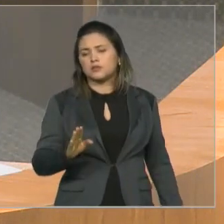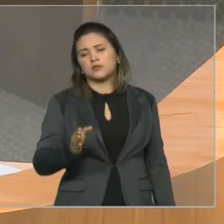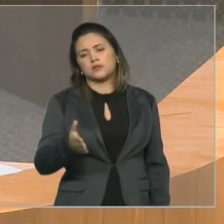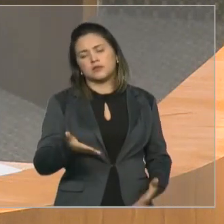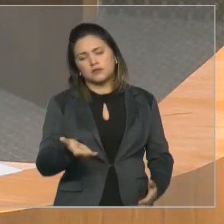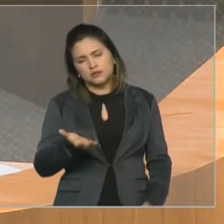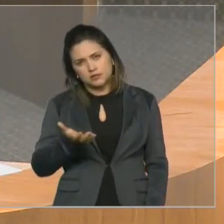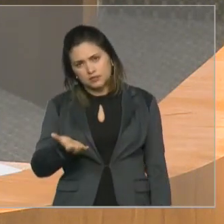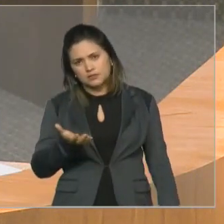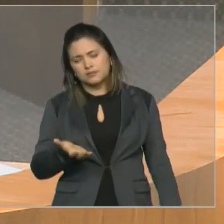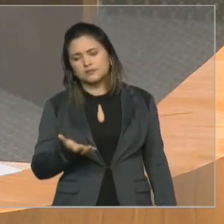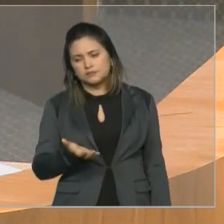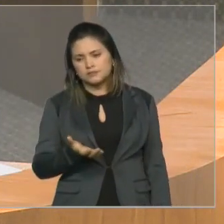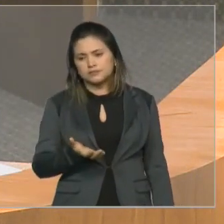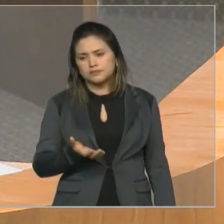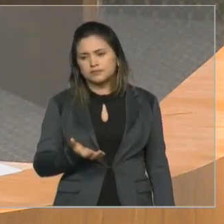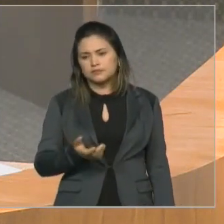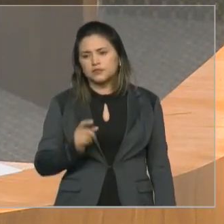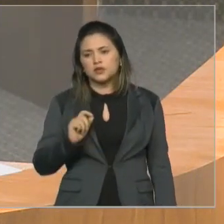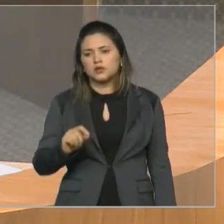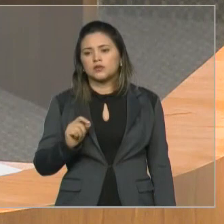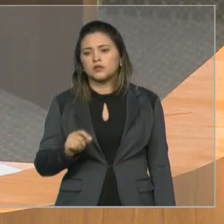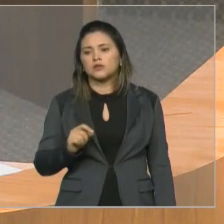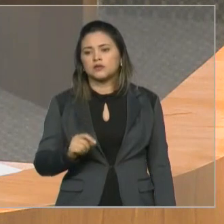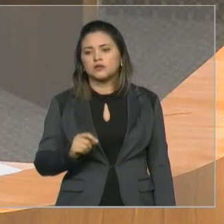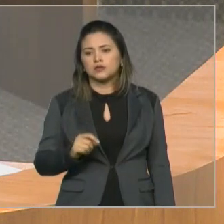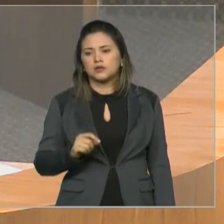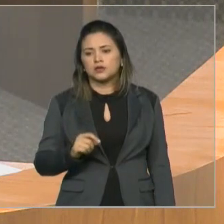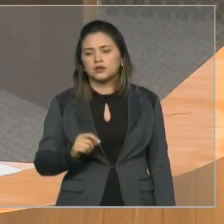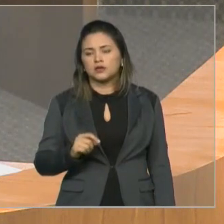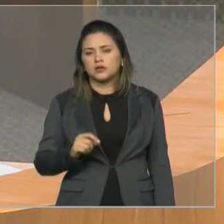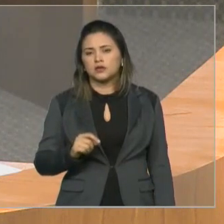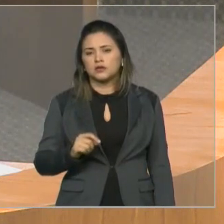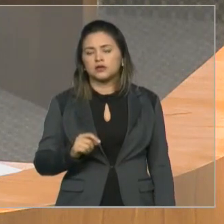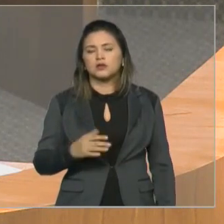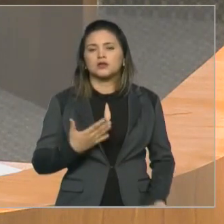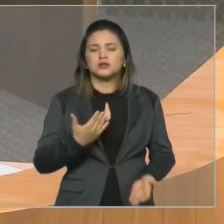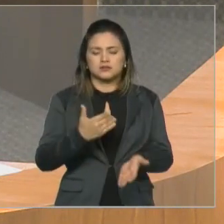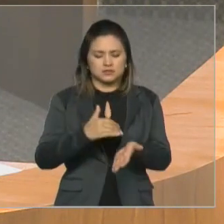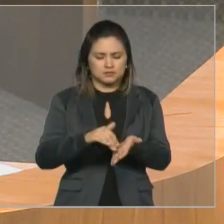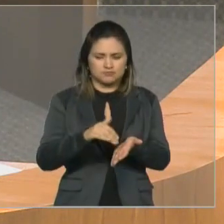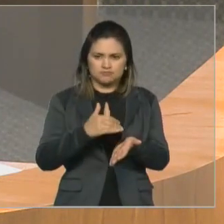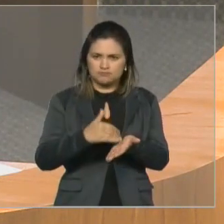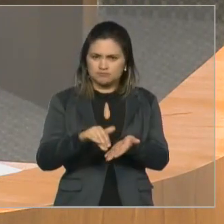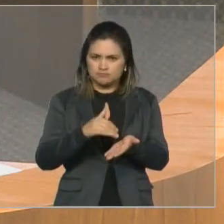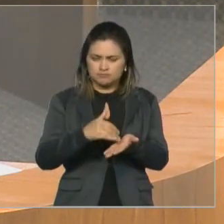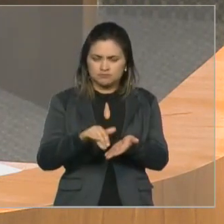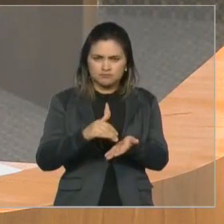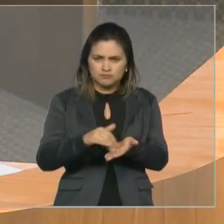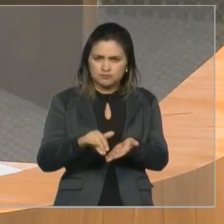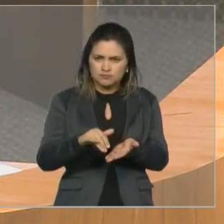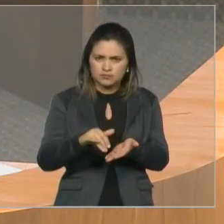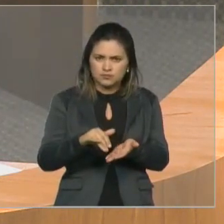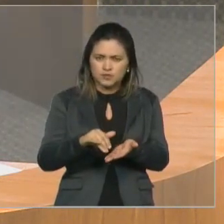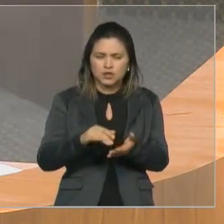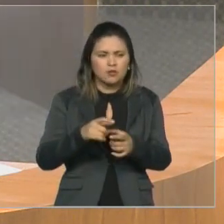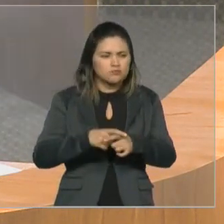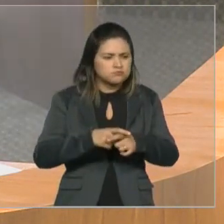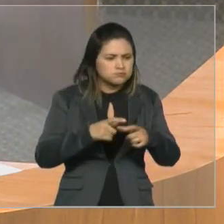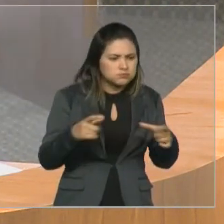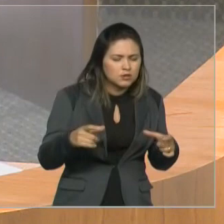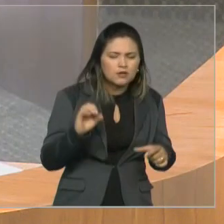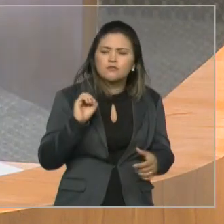e faz. Corte de gastos, corte com secretarias, diminuição da quantidade de secretarias, diminuição da quantidade de